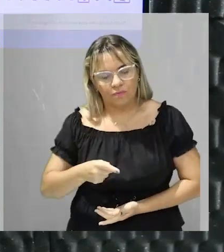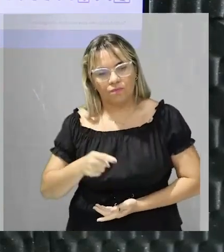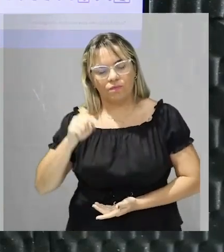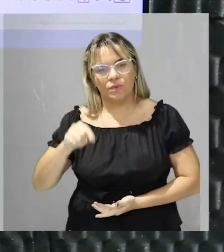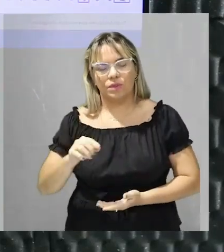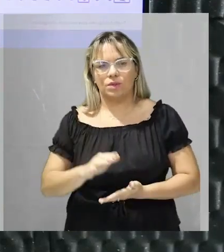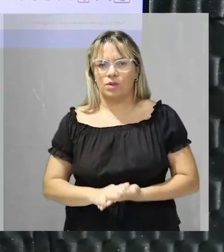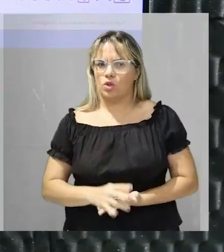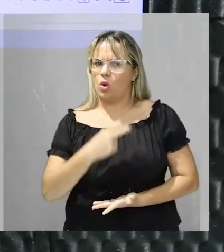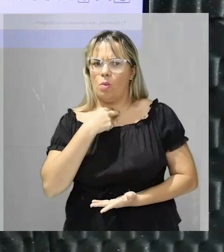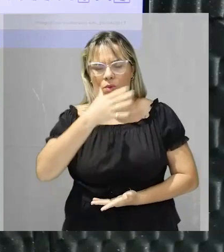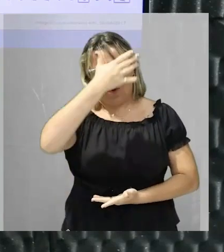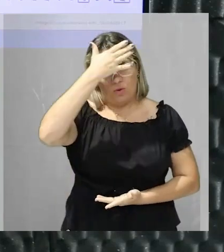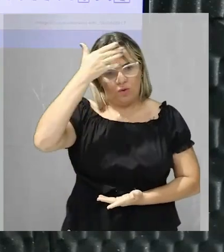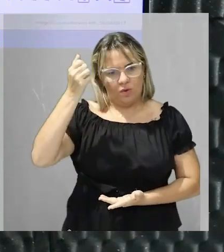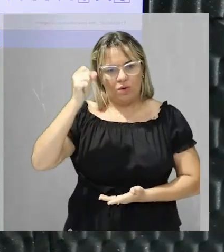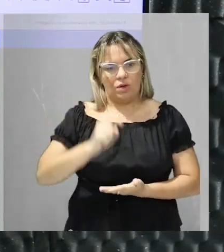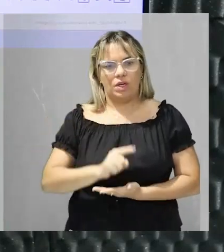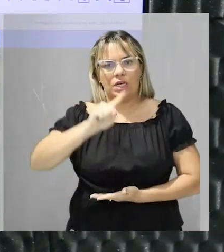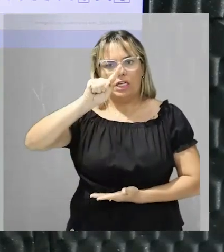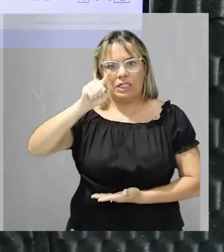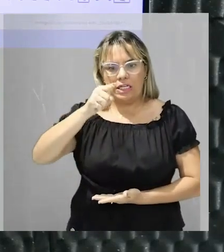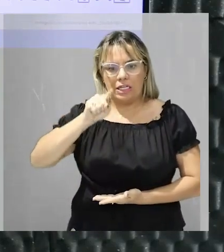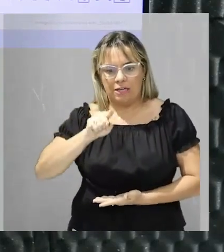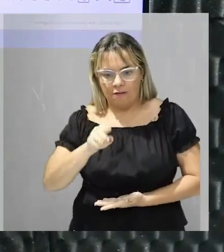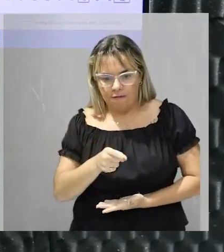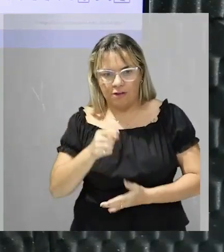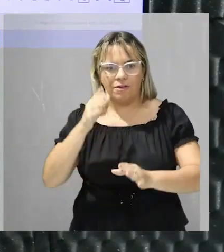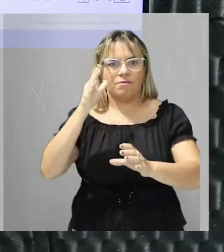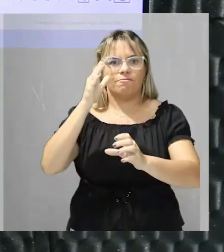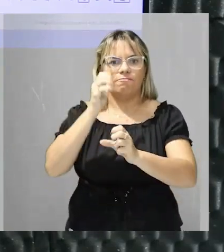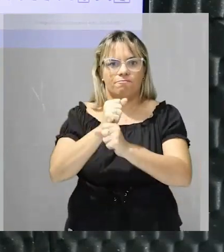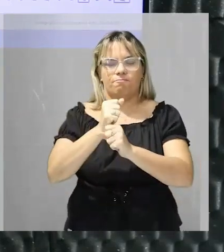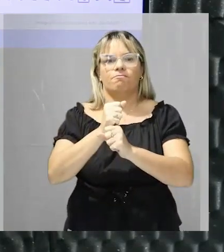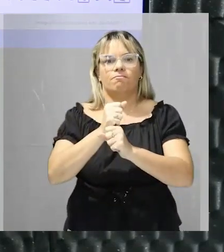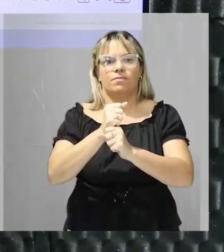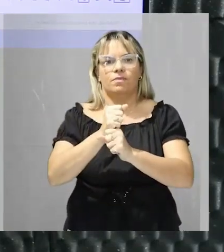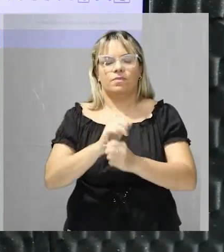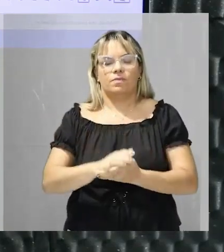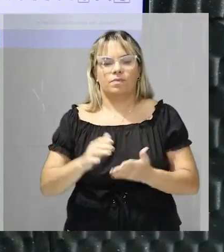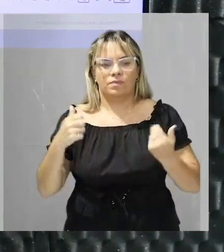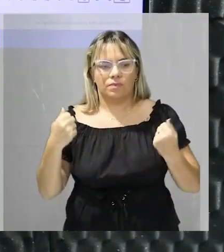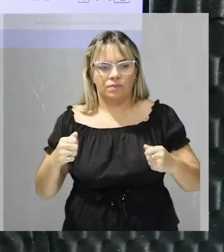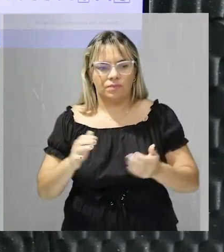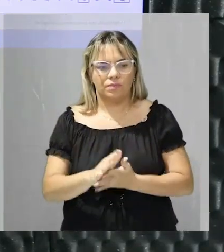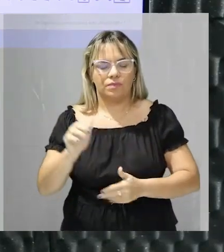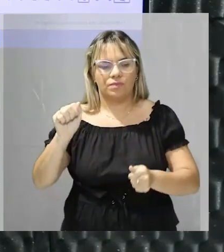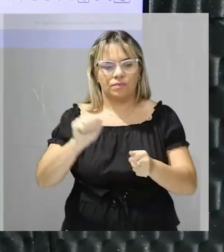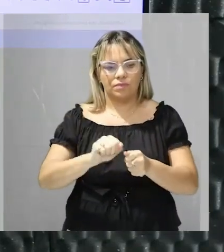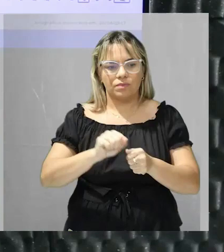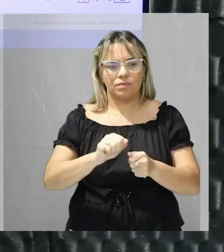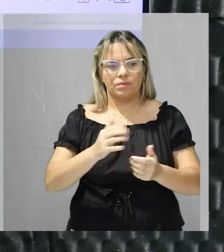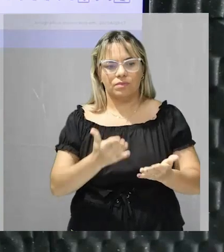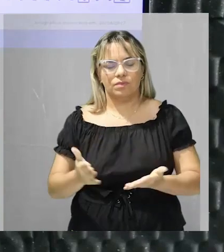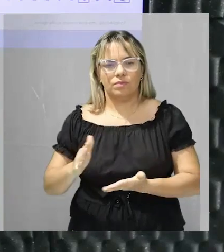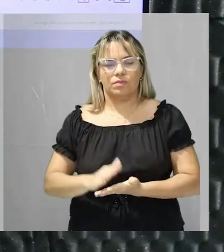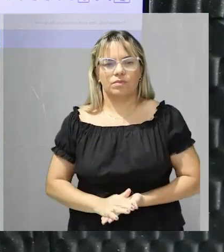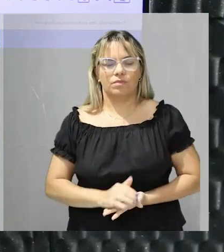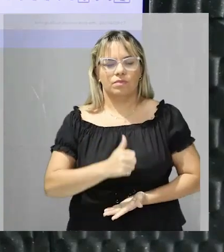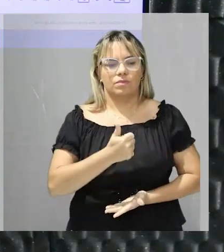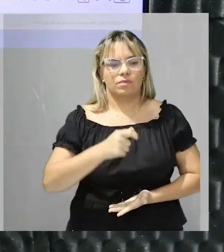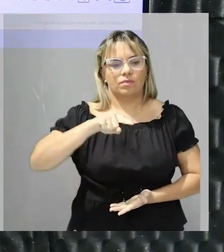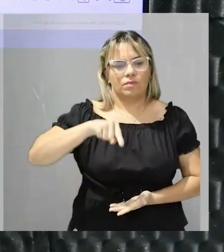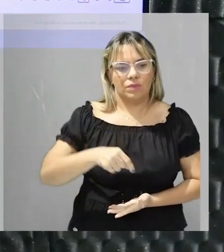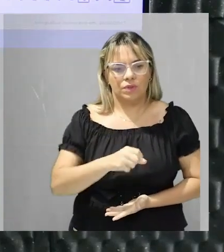vírgula embaixo de vírgula tá fazendo essa subtração Aqui nós temos 1,86